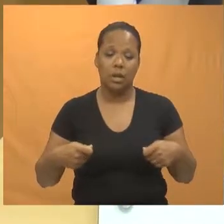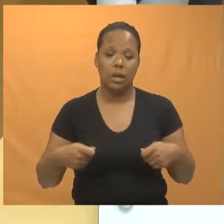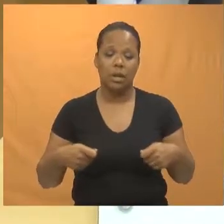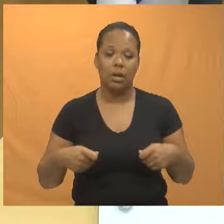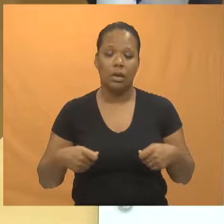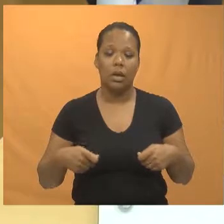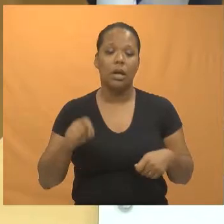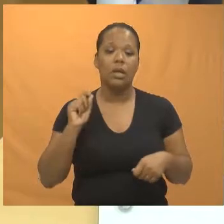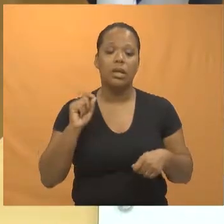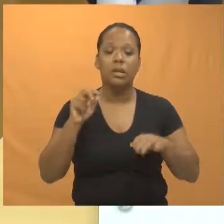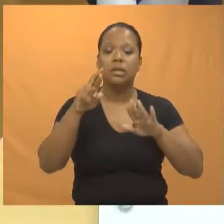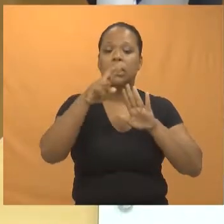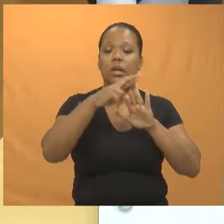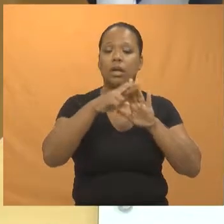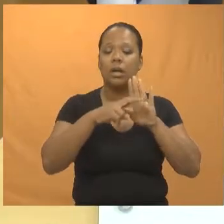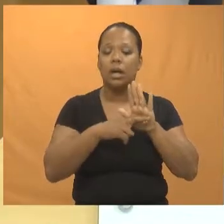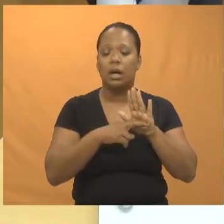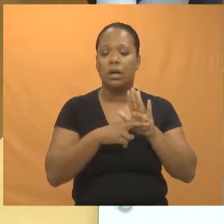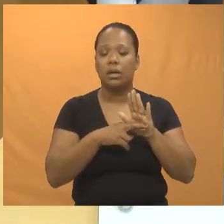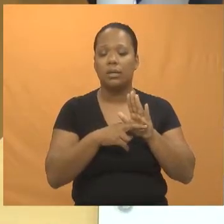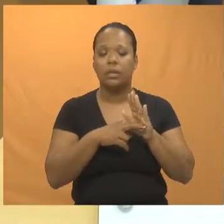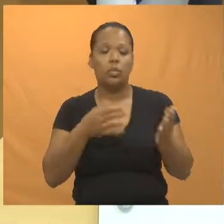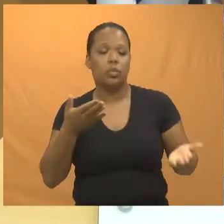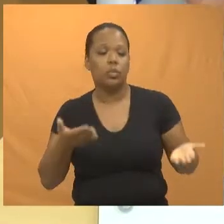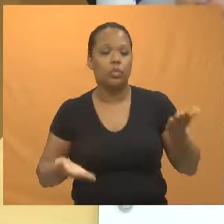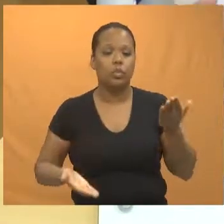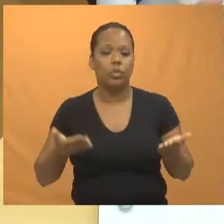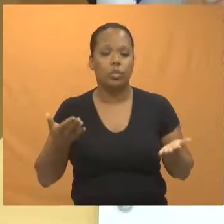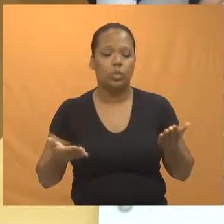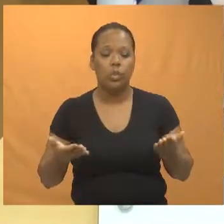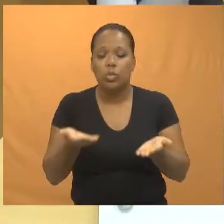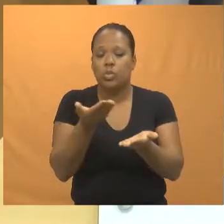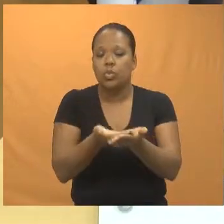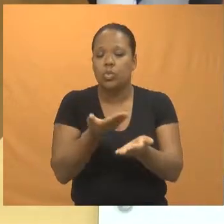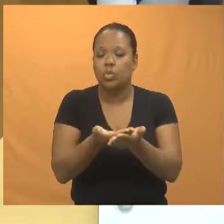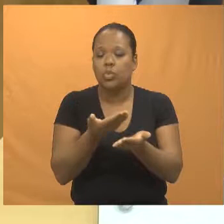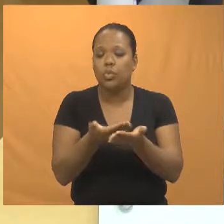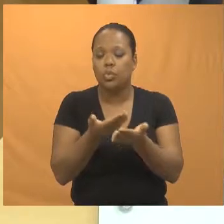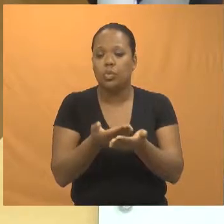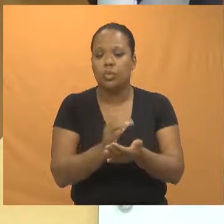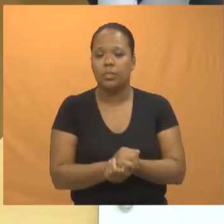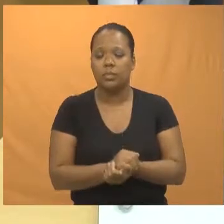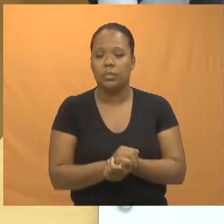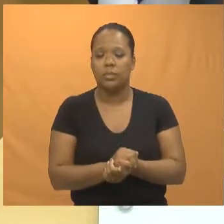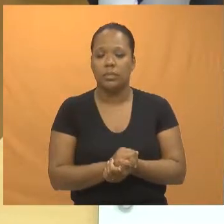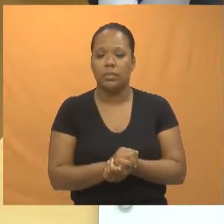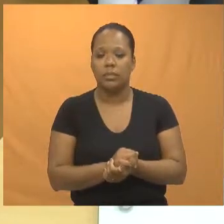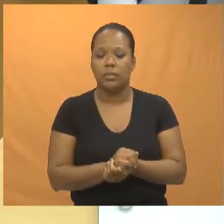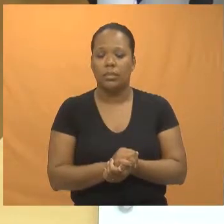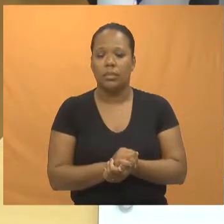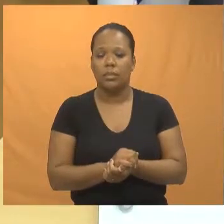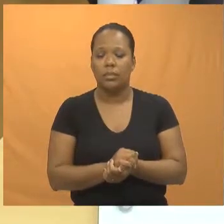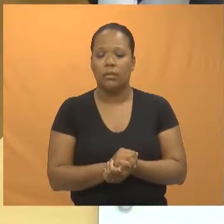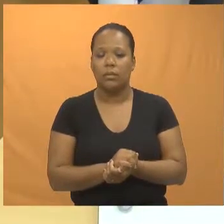são as compensações que serão realizadas, quais são os estudos que serão realizados para mitigar